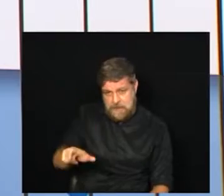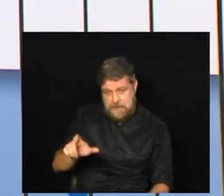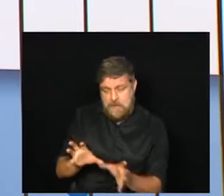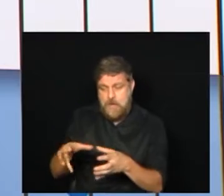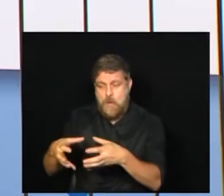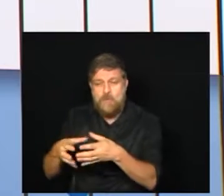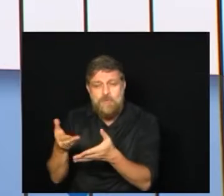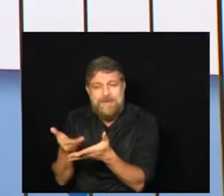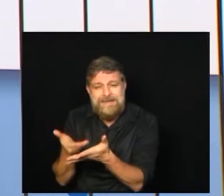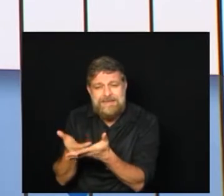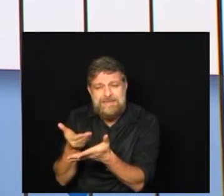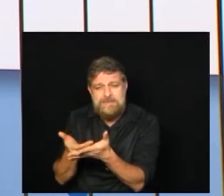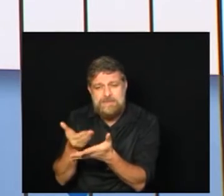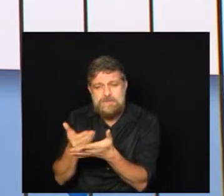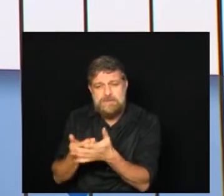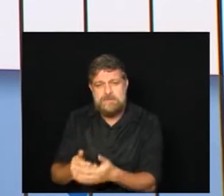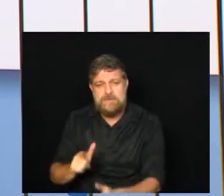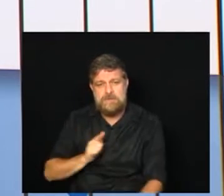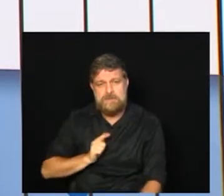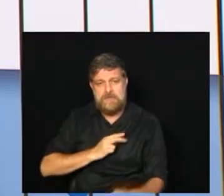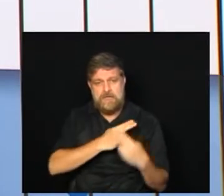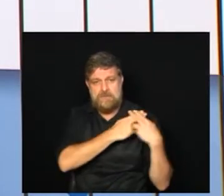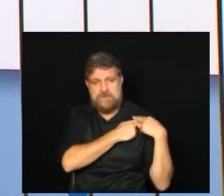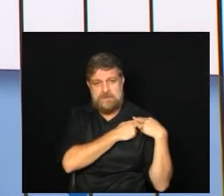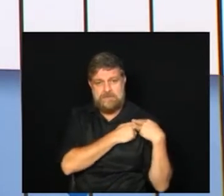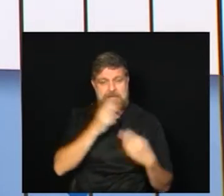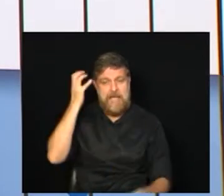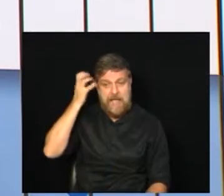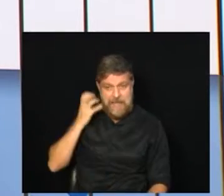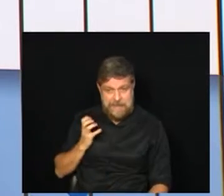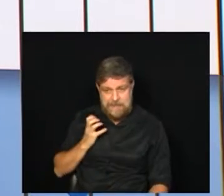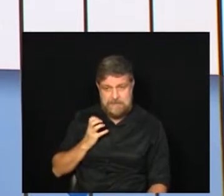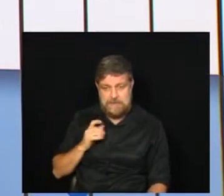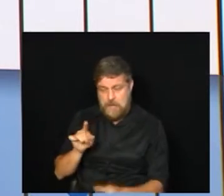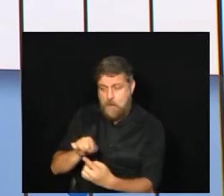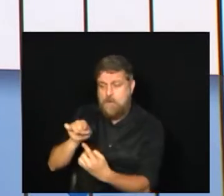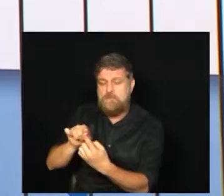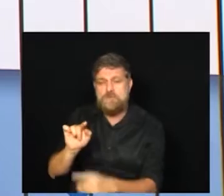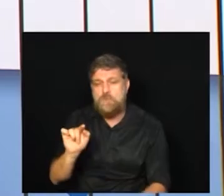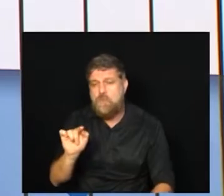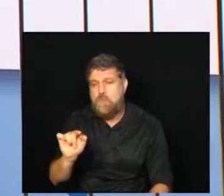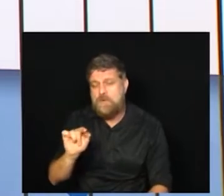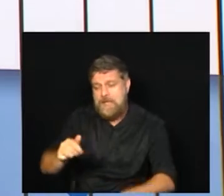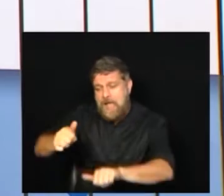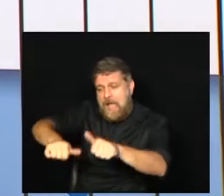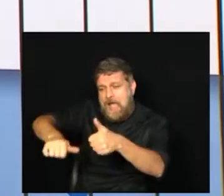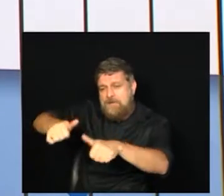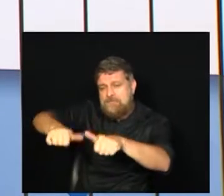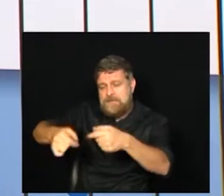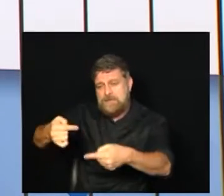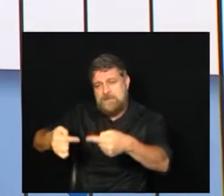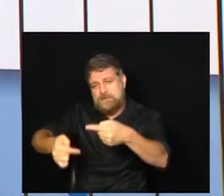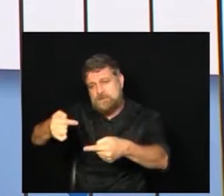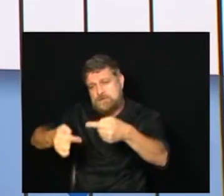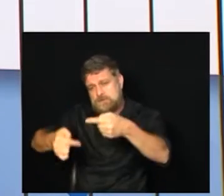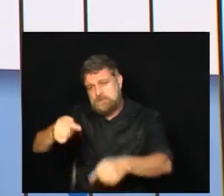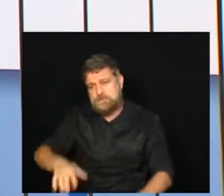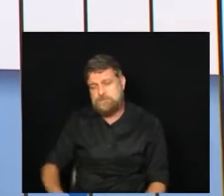comissão de estudos, presidida pela vereadora Guida Calisto, que tem a finalidade de analisar e discutir